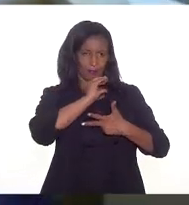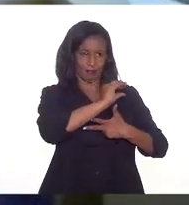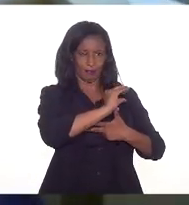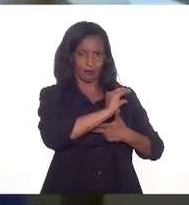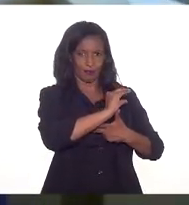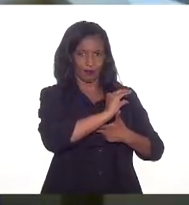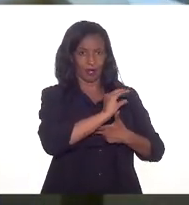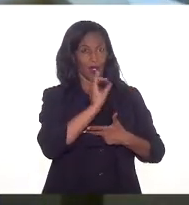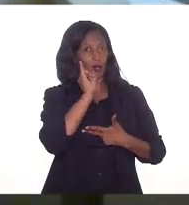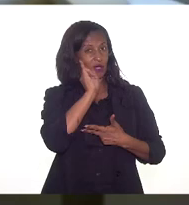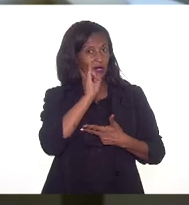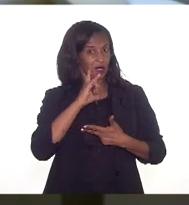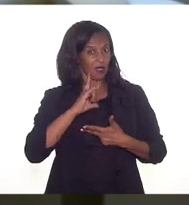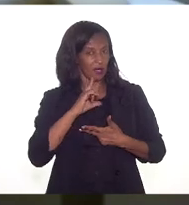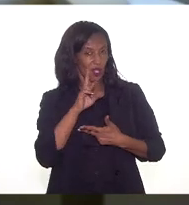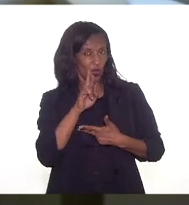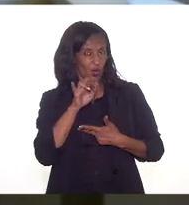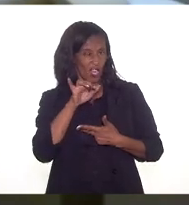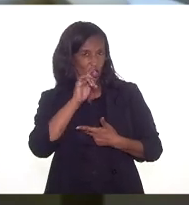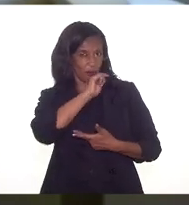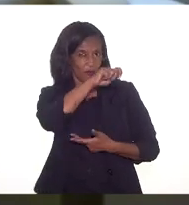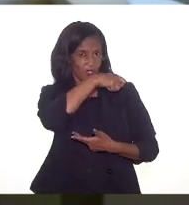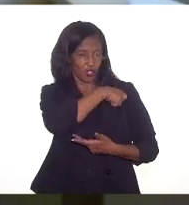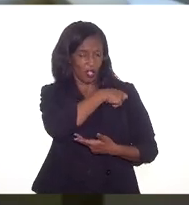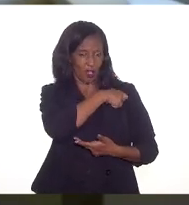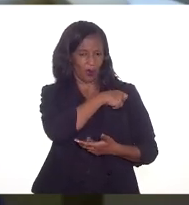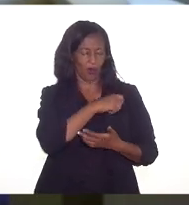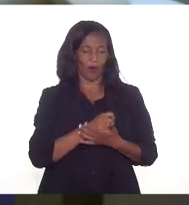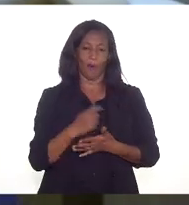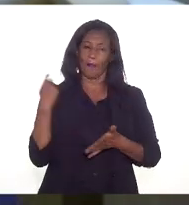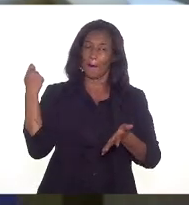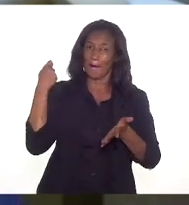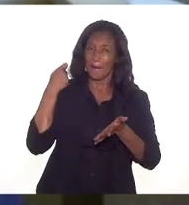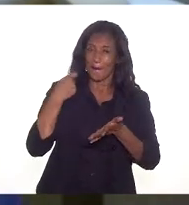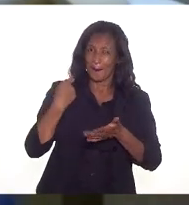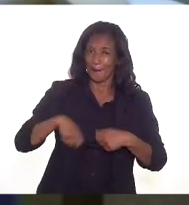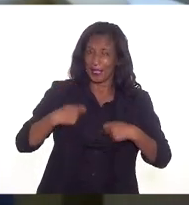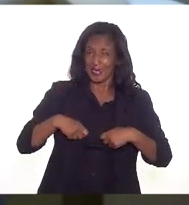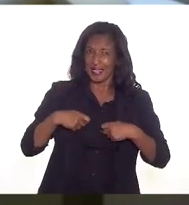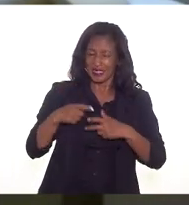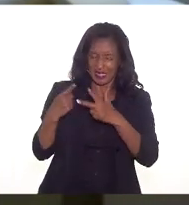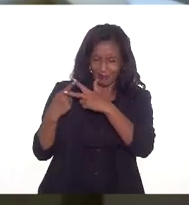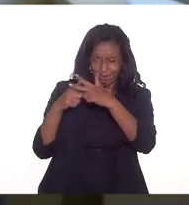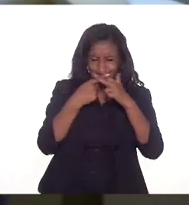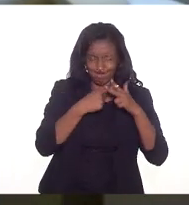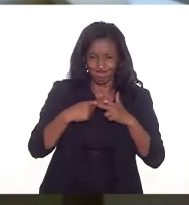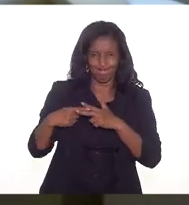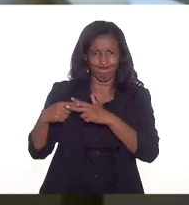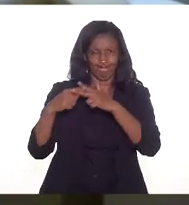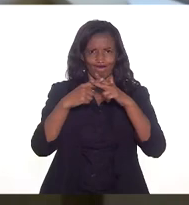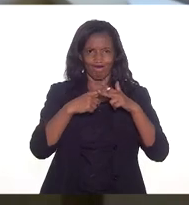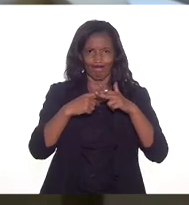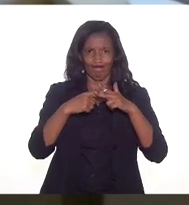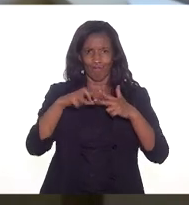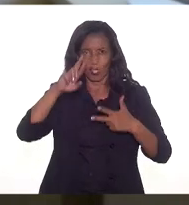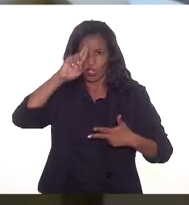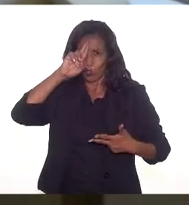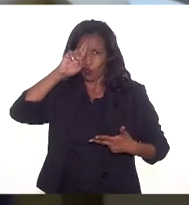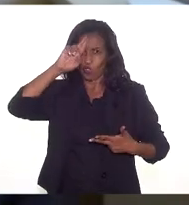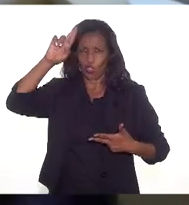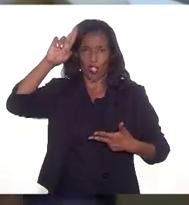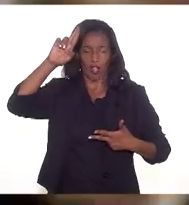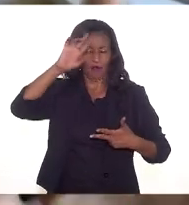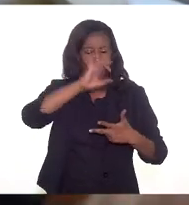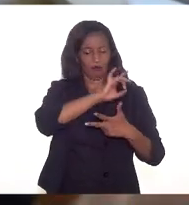Então, se tem um regime de recuperação fiscal, tem que estar consertado com os chefes dos poderes